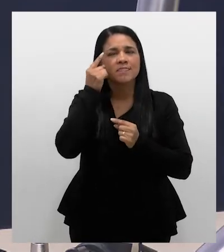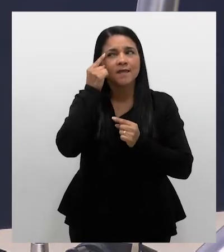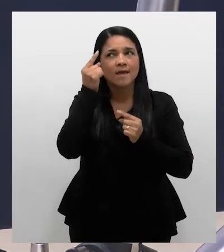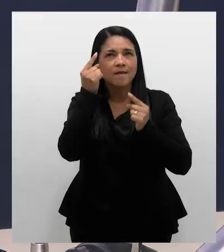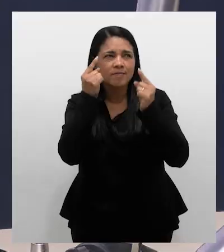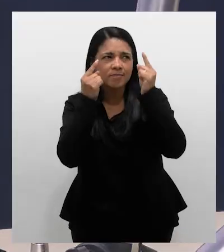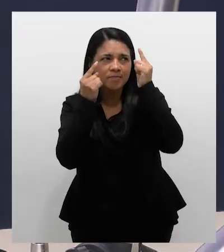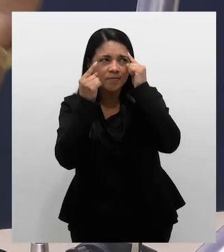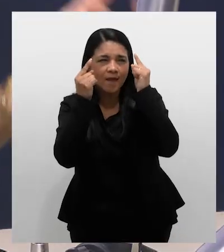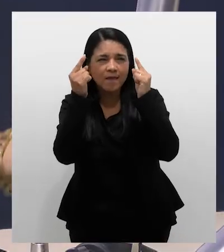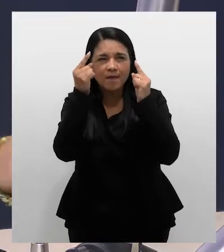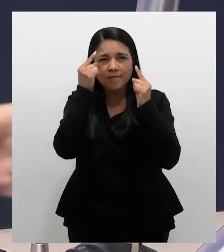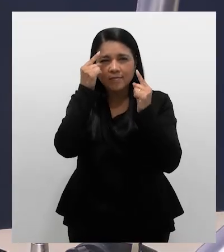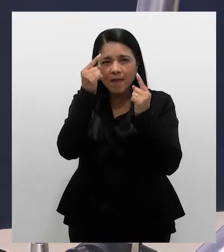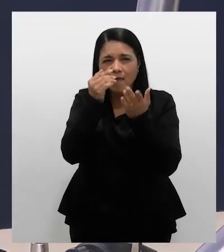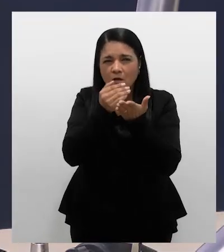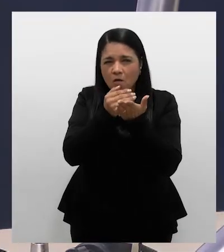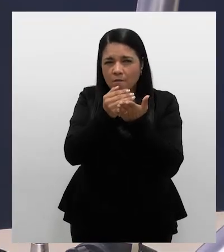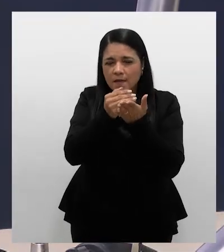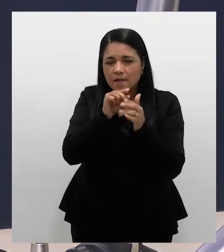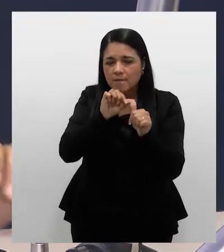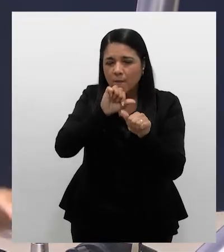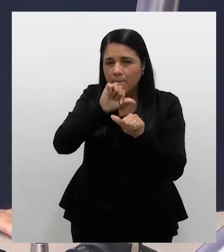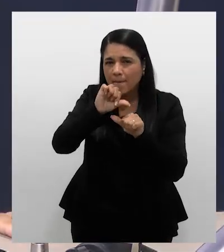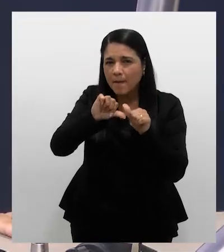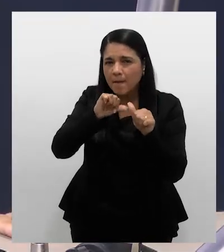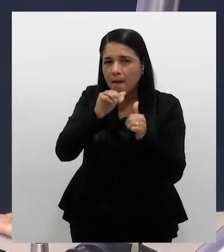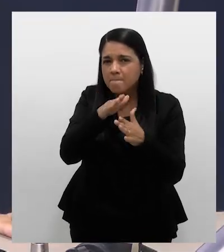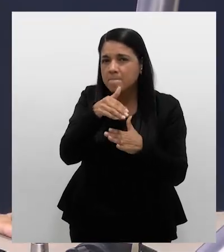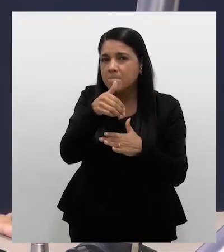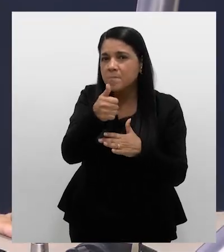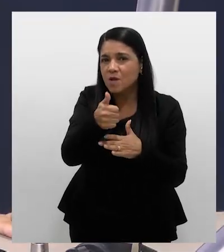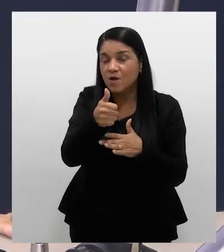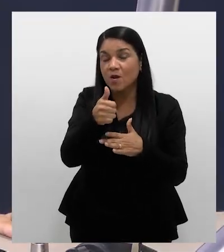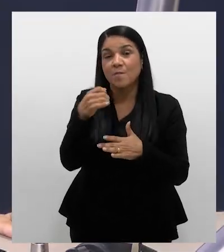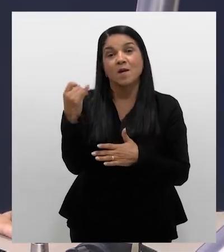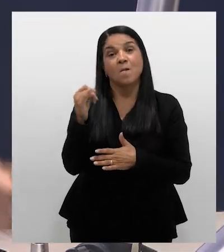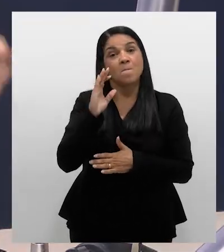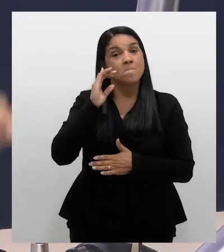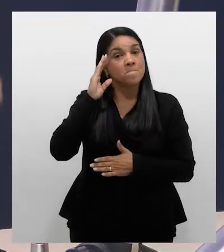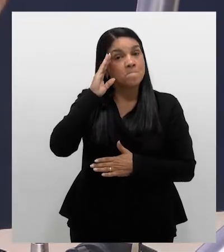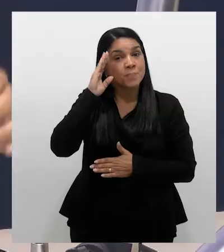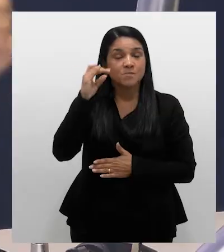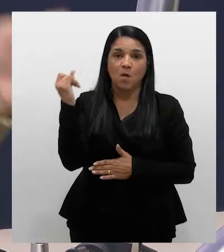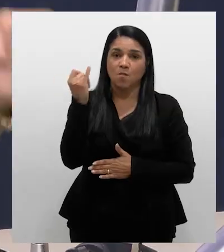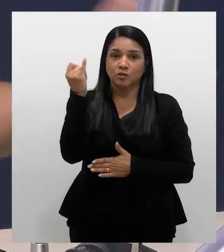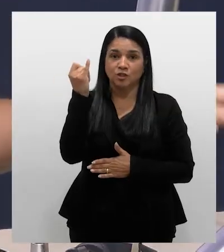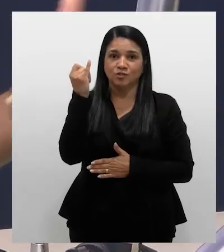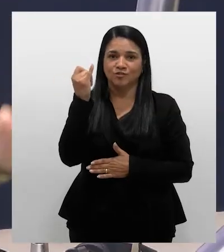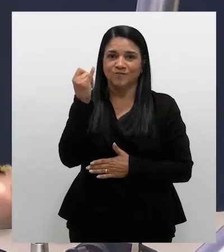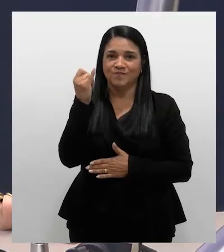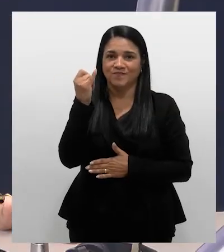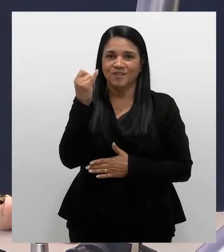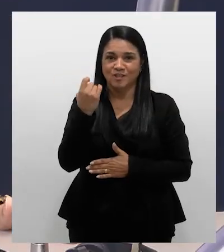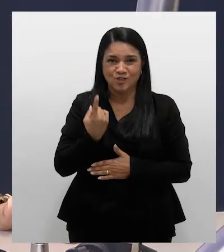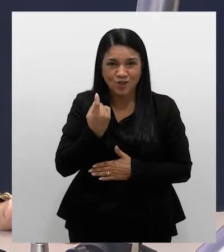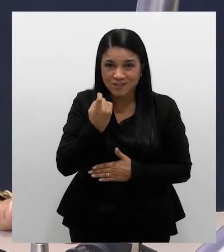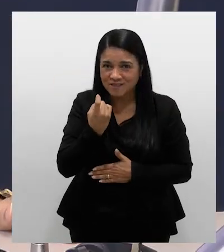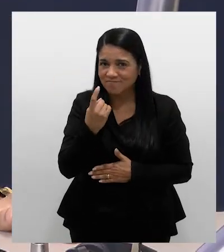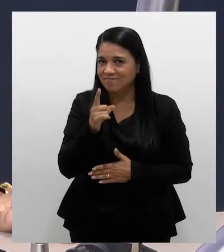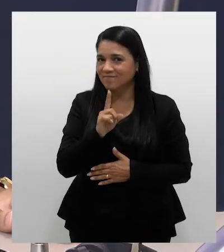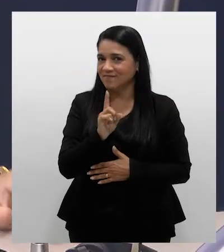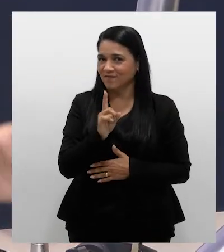né? Como fala, a gente primeiro começa, depois melhora. Só que o mais importante que eu acho é que a gente não tem que ir sozinho,